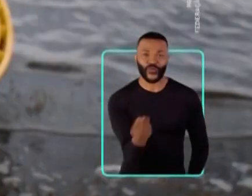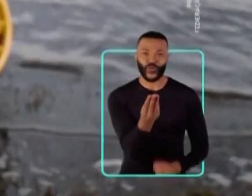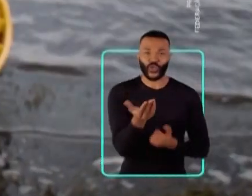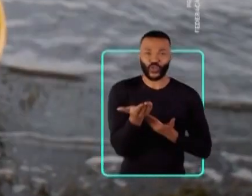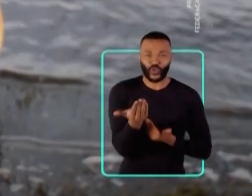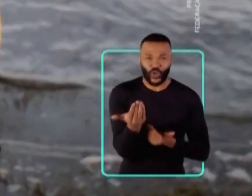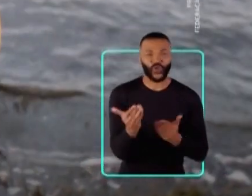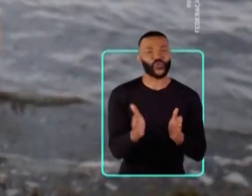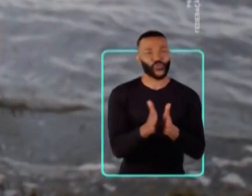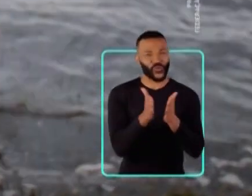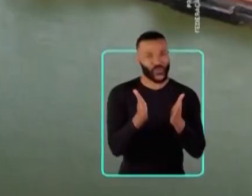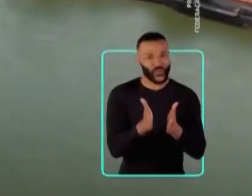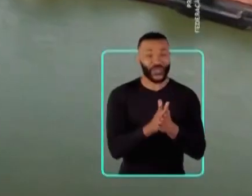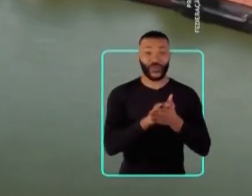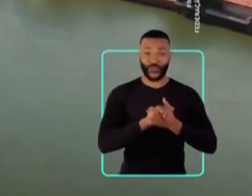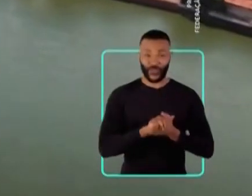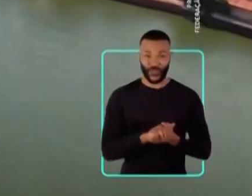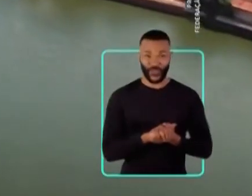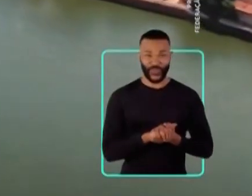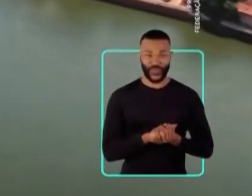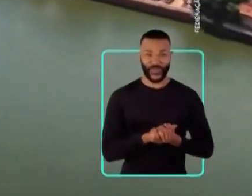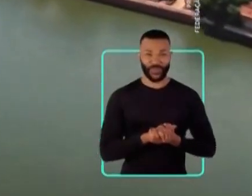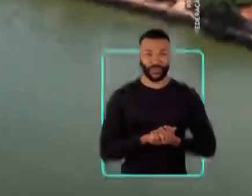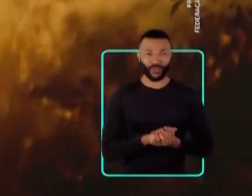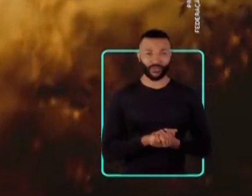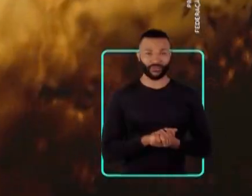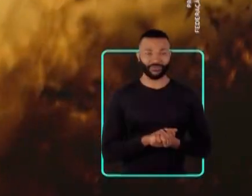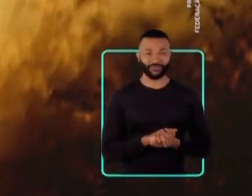de jovens de baixa renda.